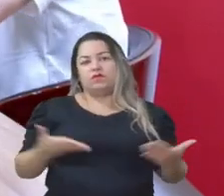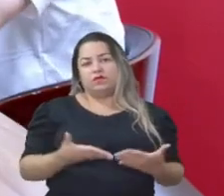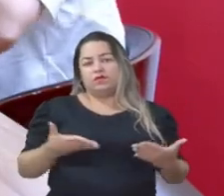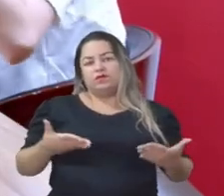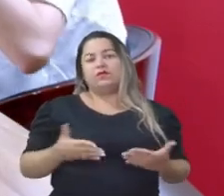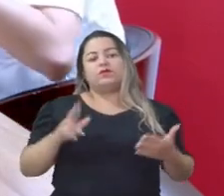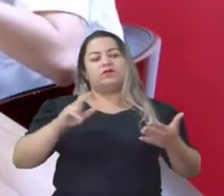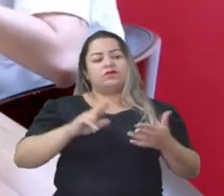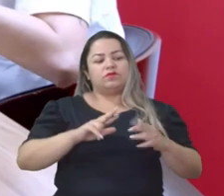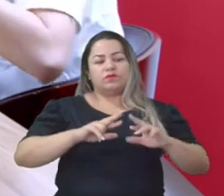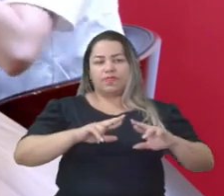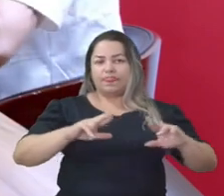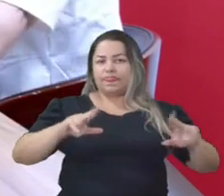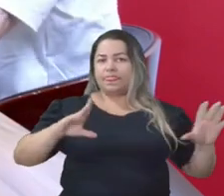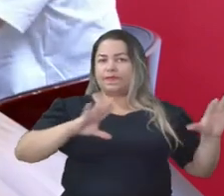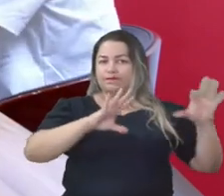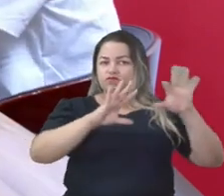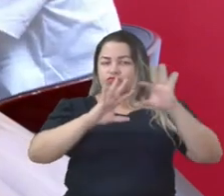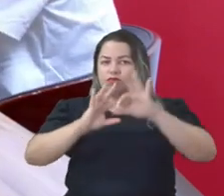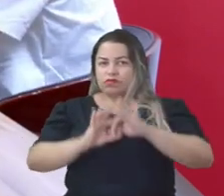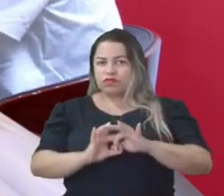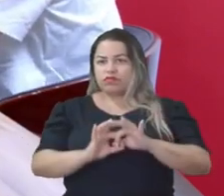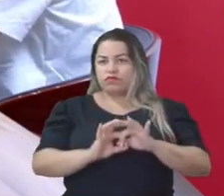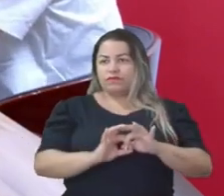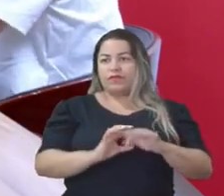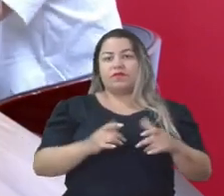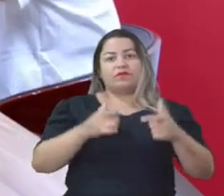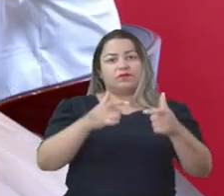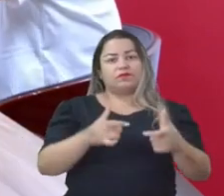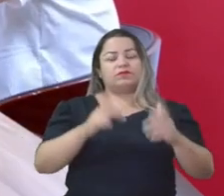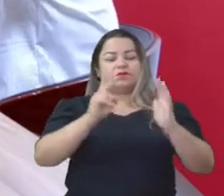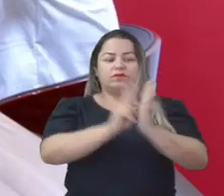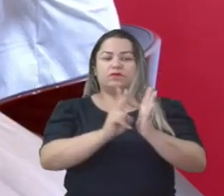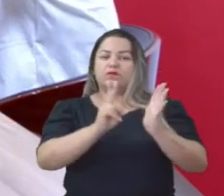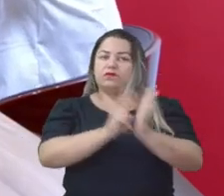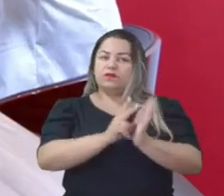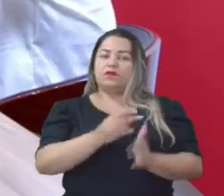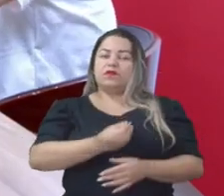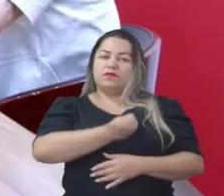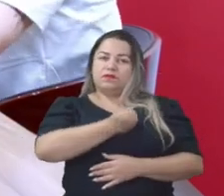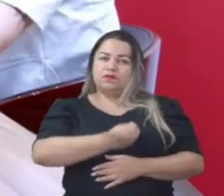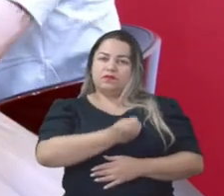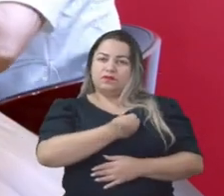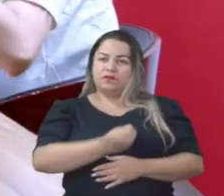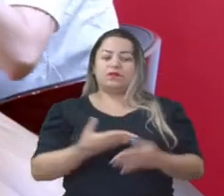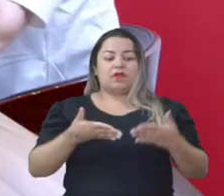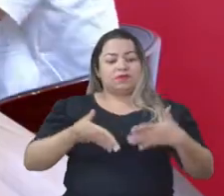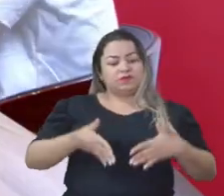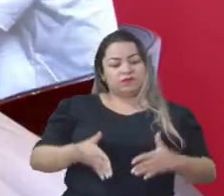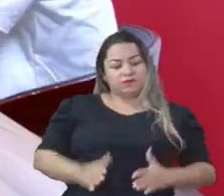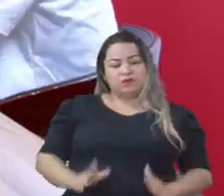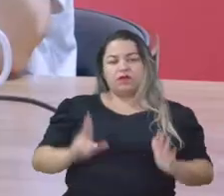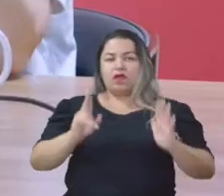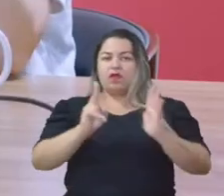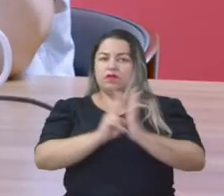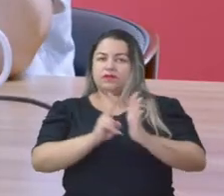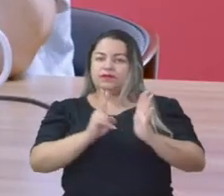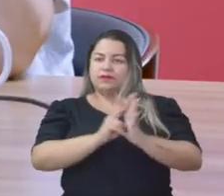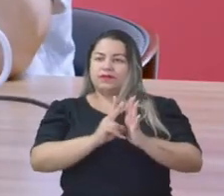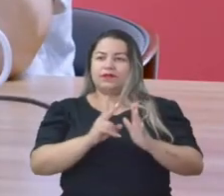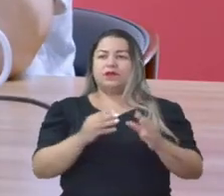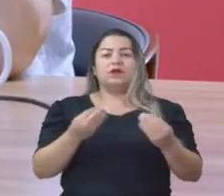existem diversos contextos onde os indígenas podem estar, né? Podem nascer na aldeia e transitar. O